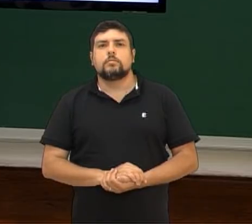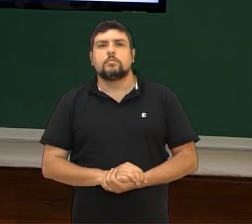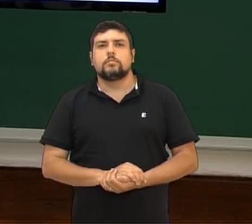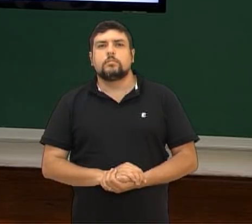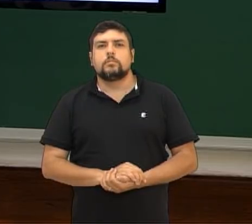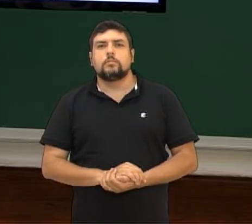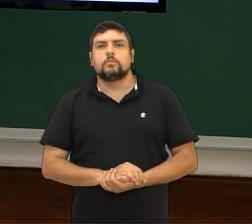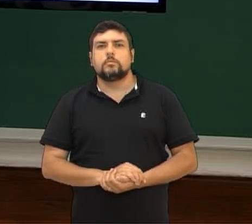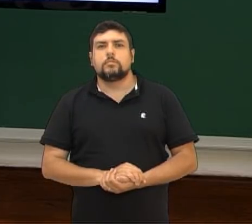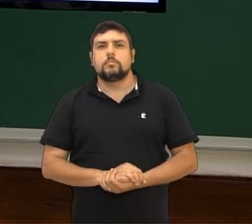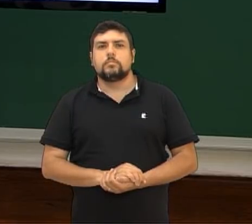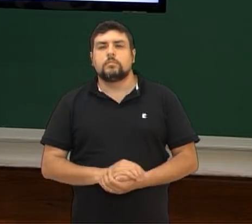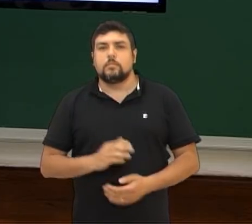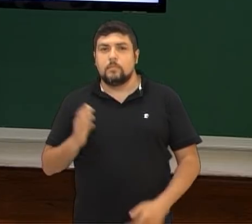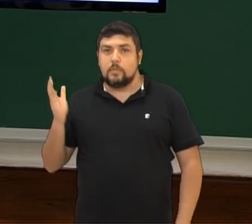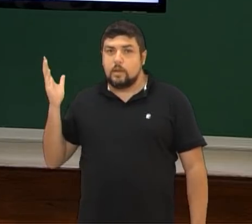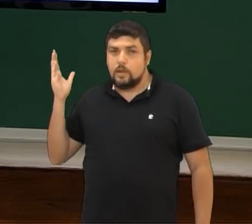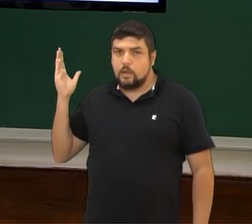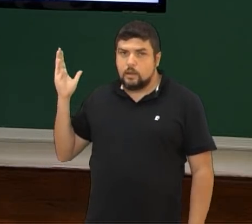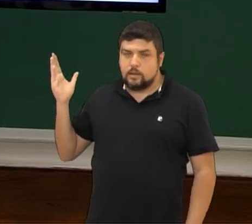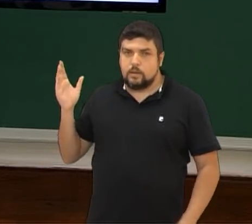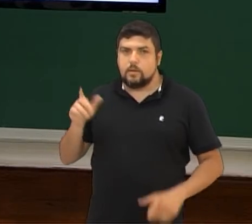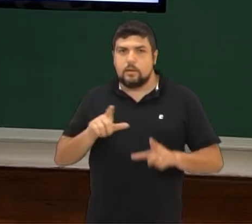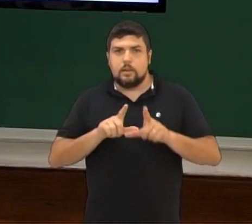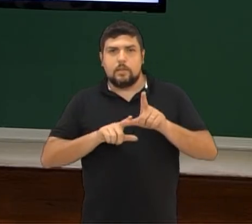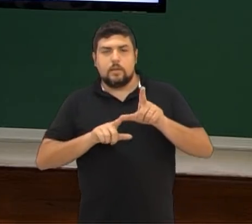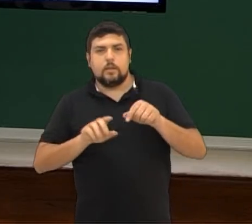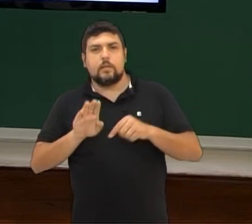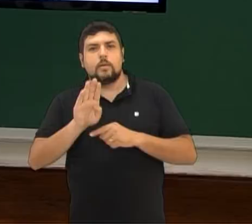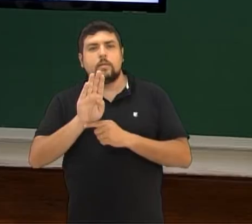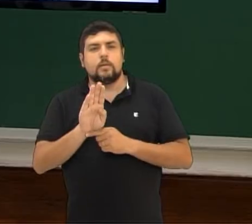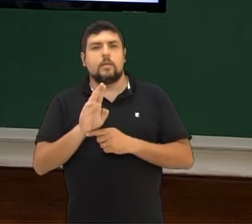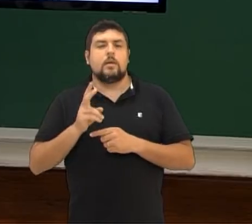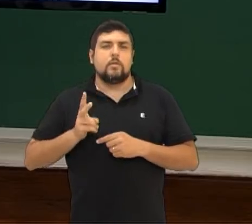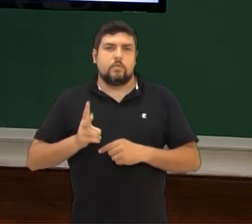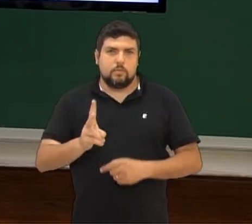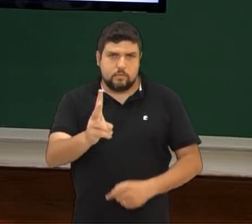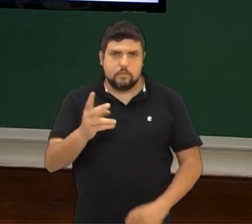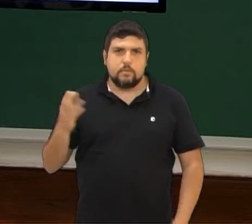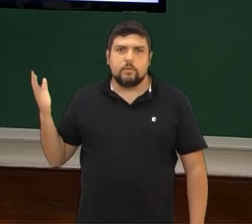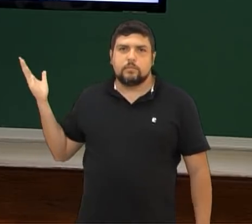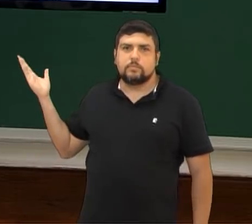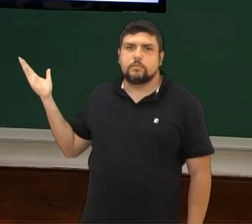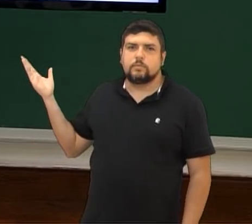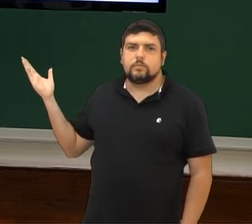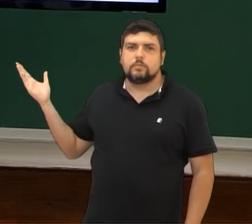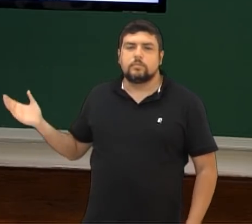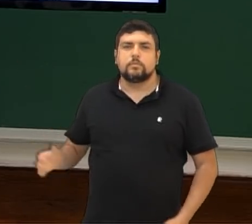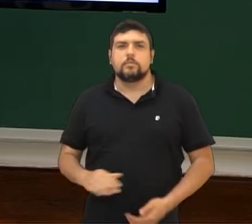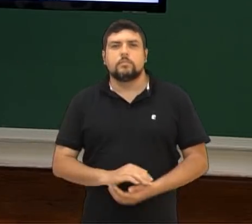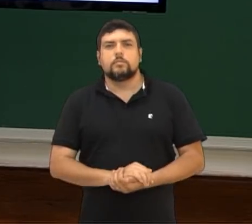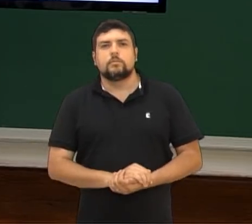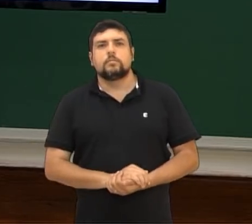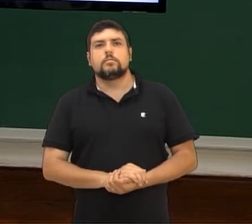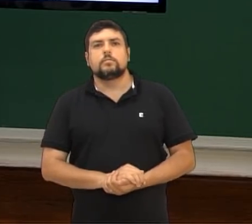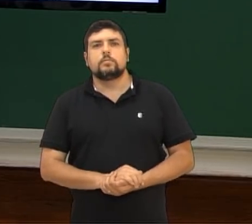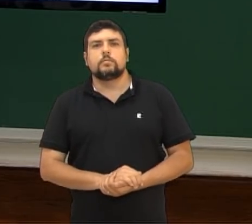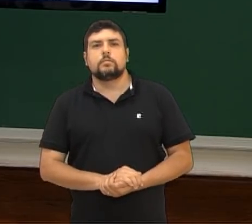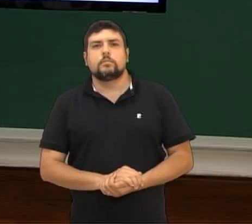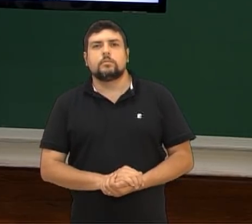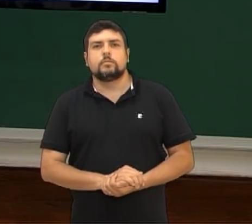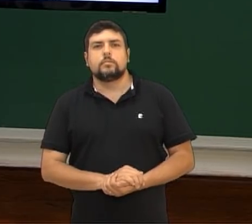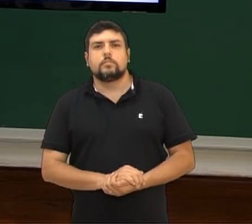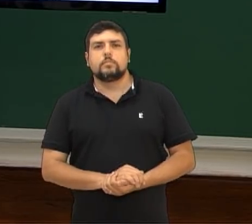Essa é a continuação aí do exercício B. Ele está explicando qual foi o valor que você utilizou para